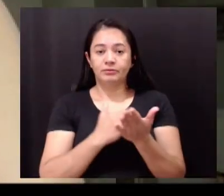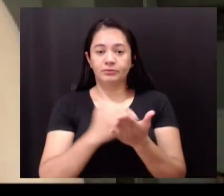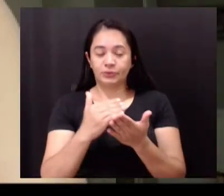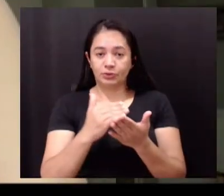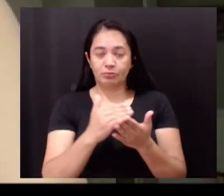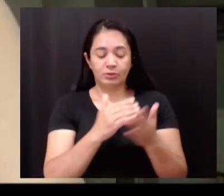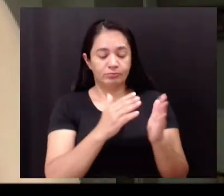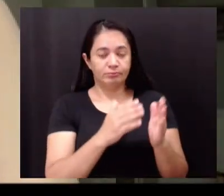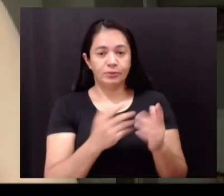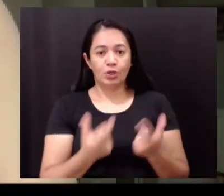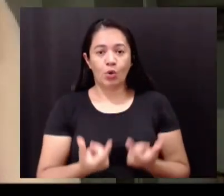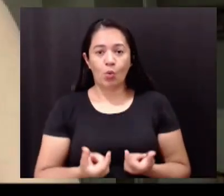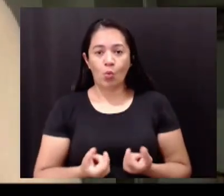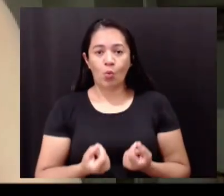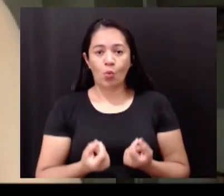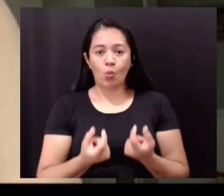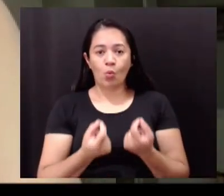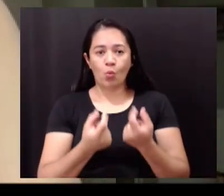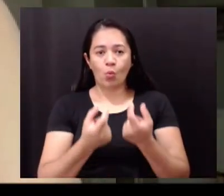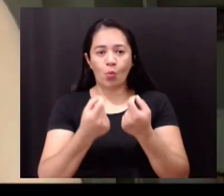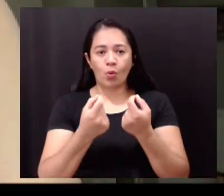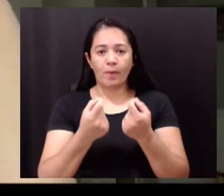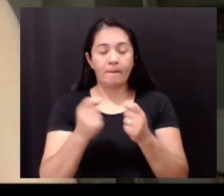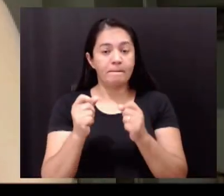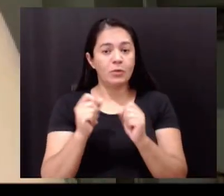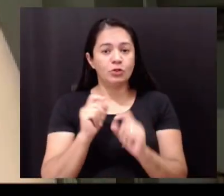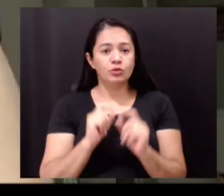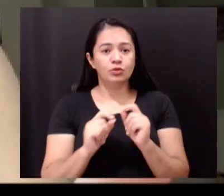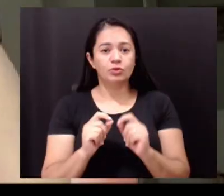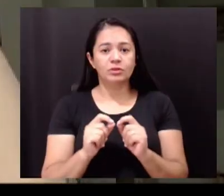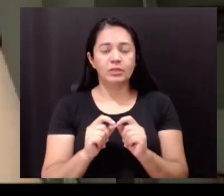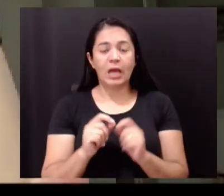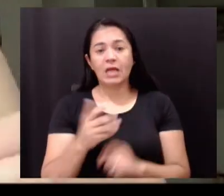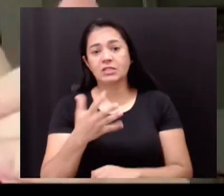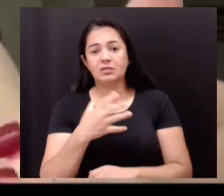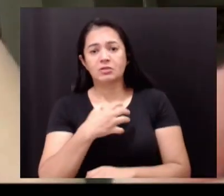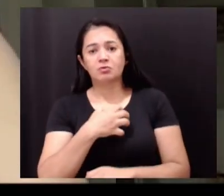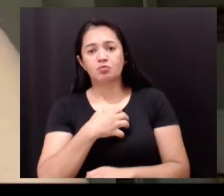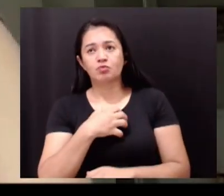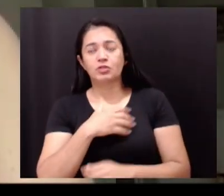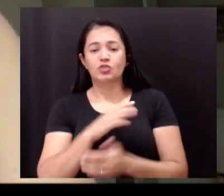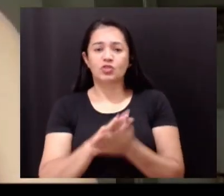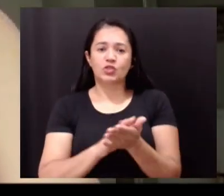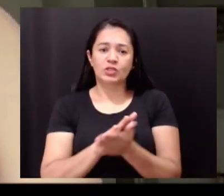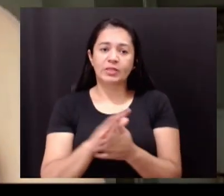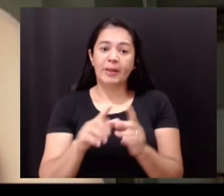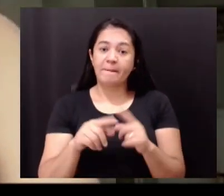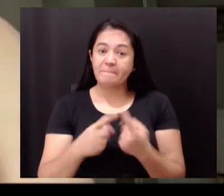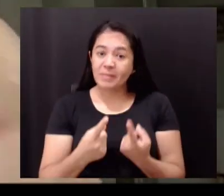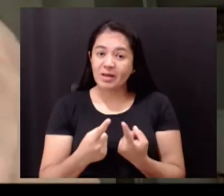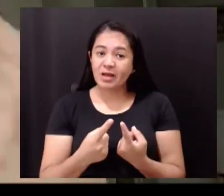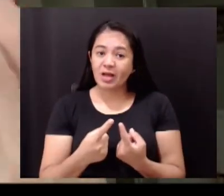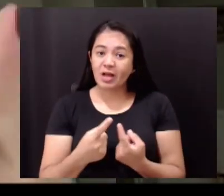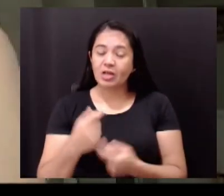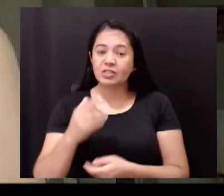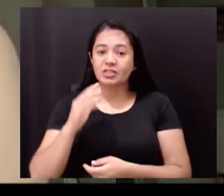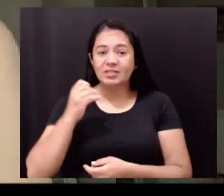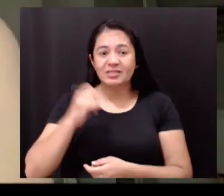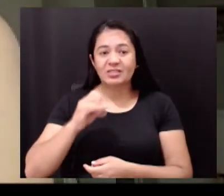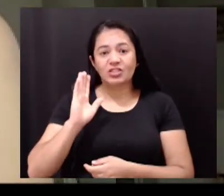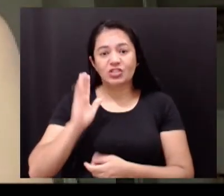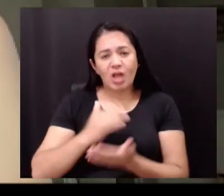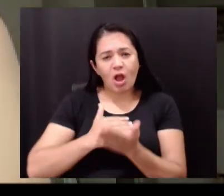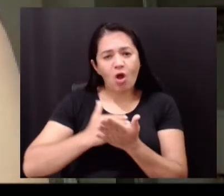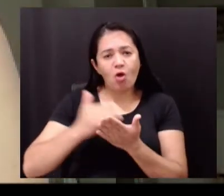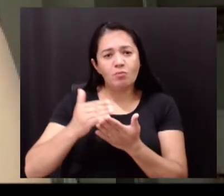de útero, ele pode não apresentar nenhum sintoma. Mas geralmente quando ele já está um pouco mais avançado, já envolve